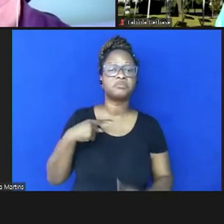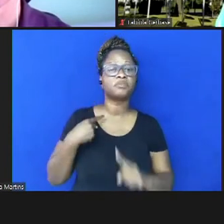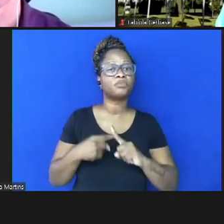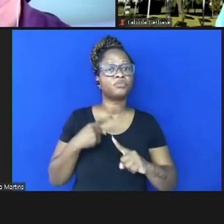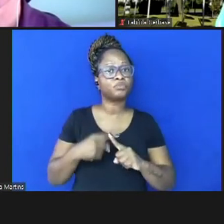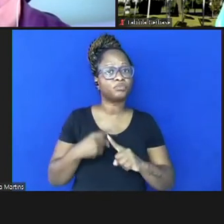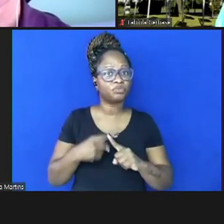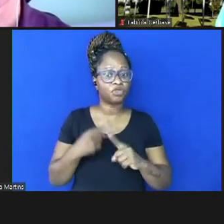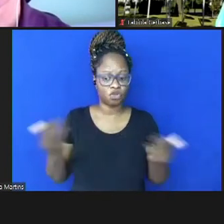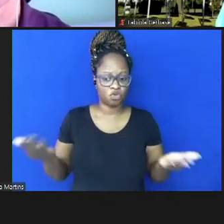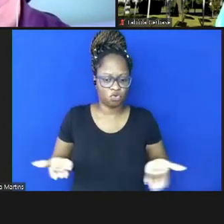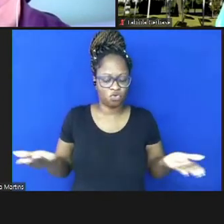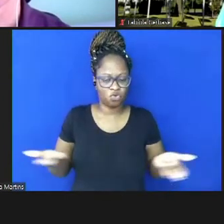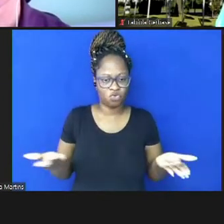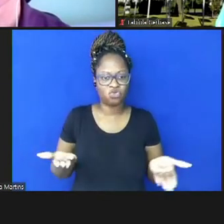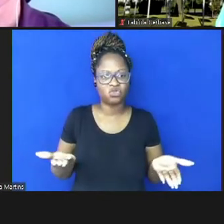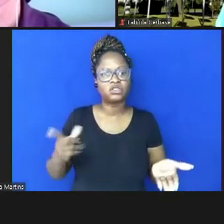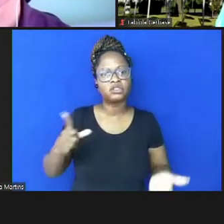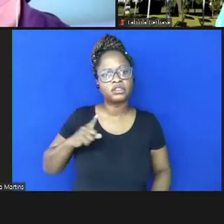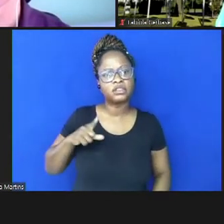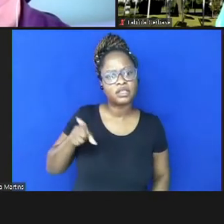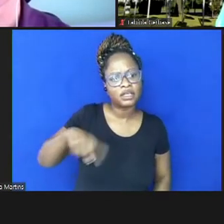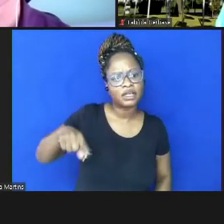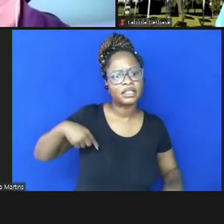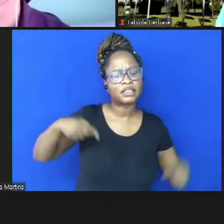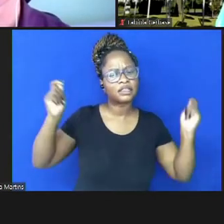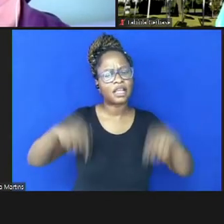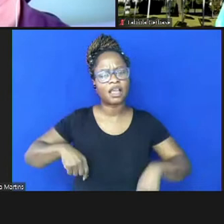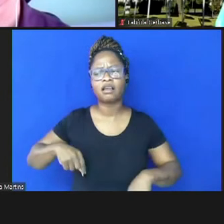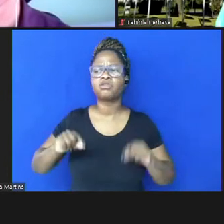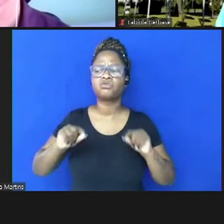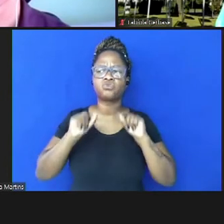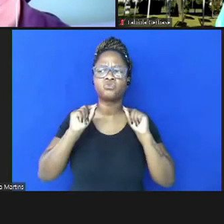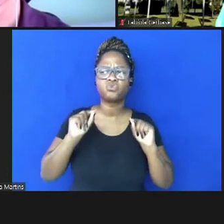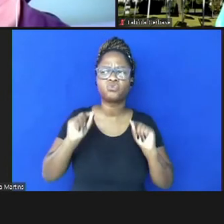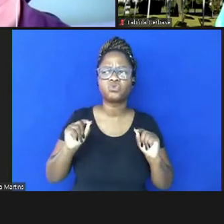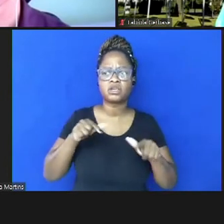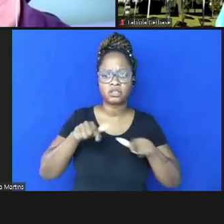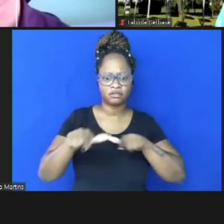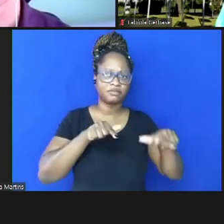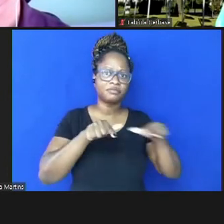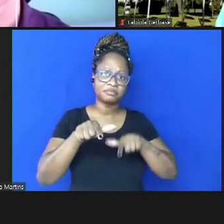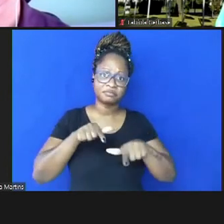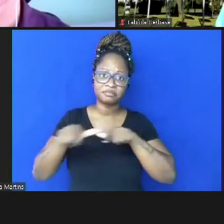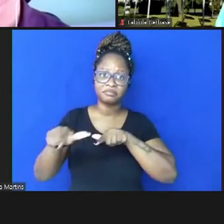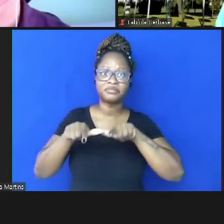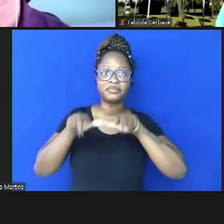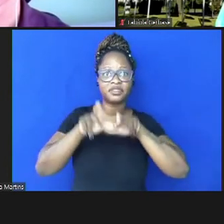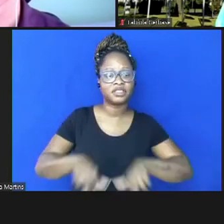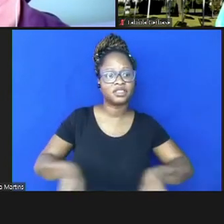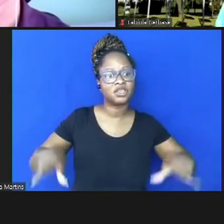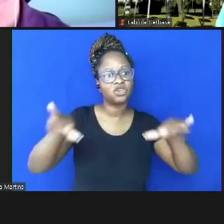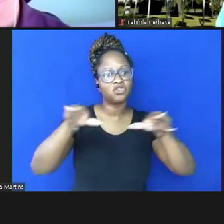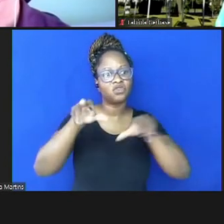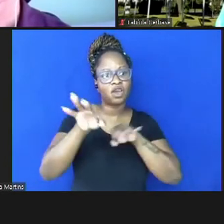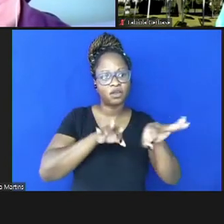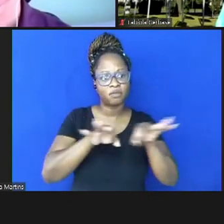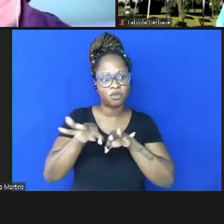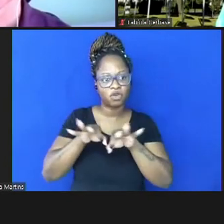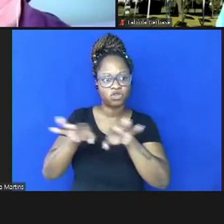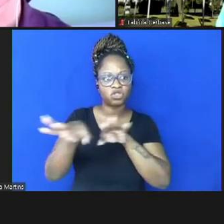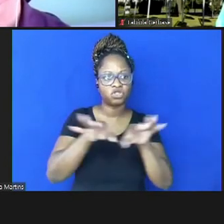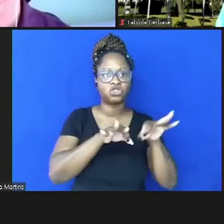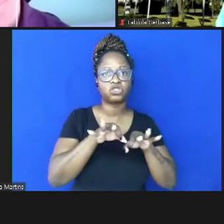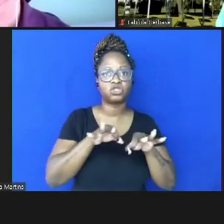hoje em dia, né, você tem muito essa questão de trabalhar em vários projetos que são multidisciplinares,